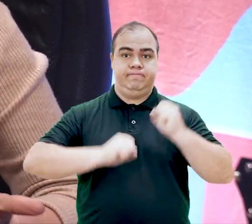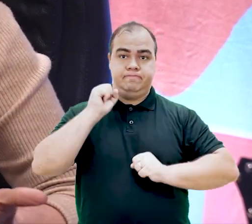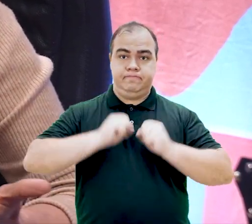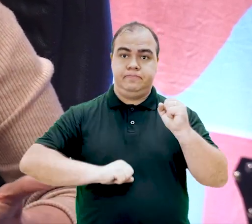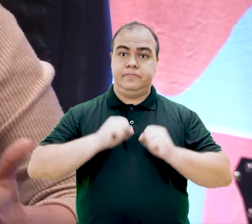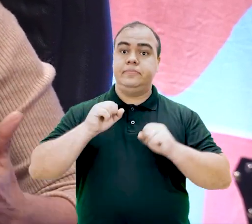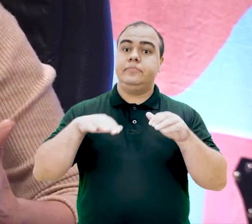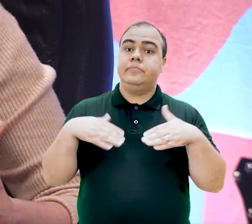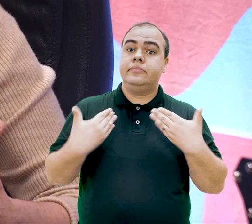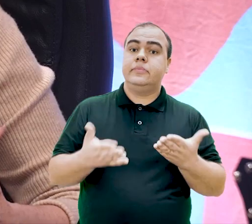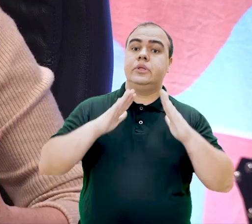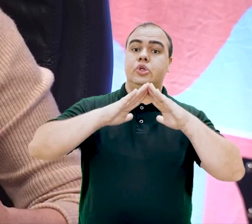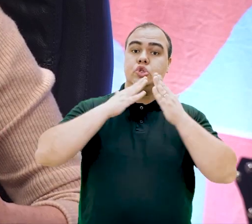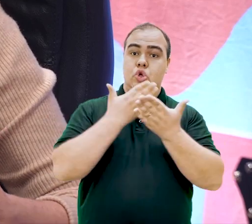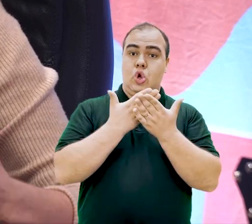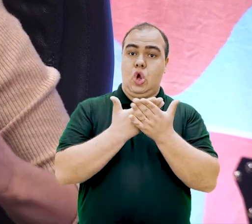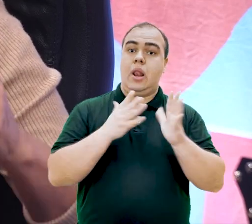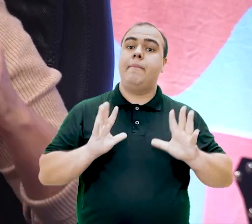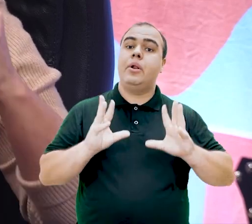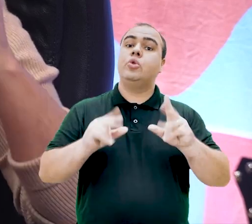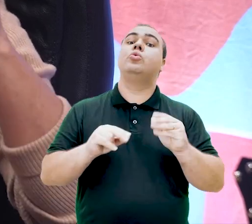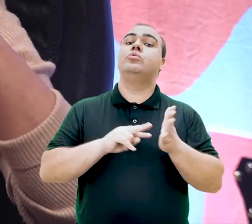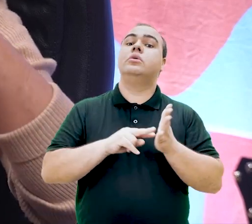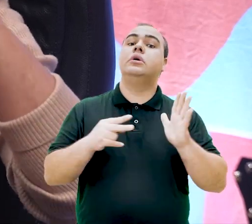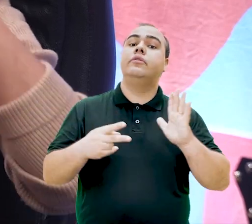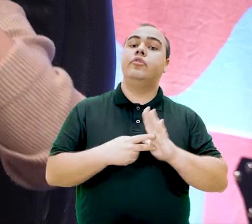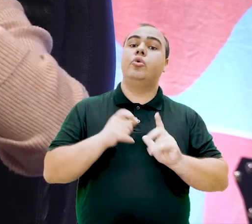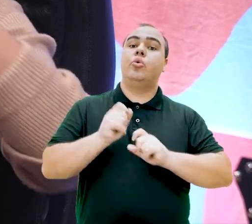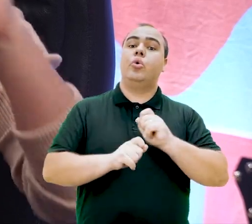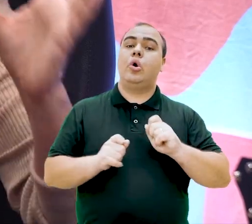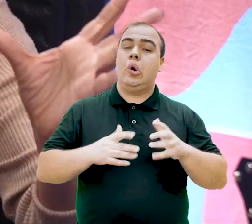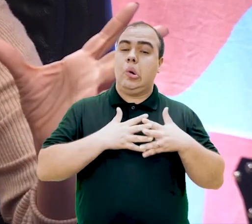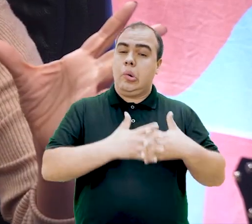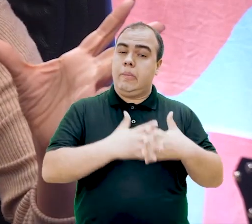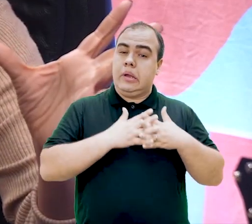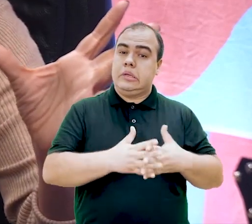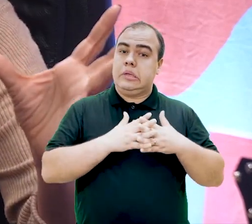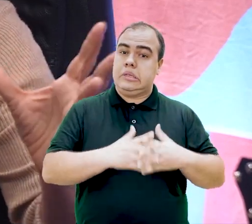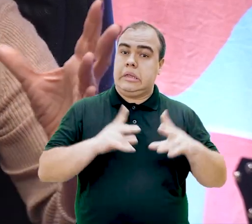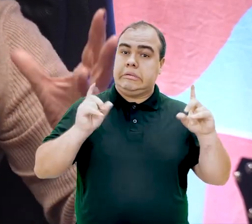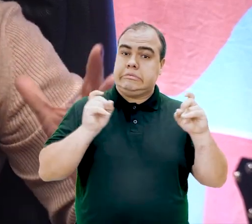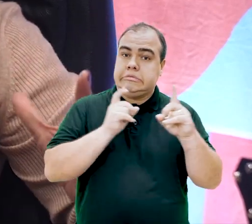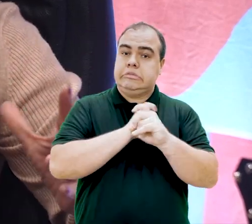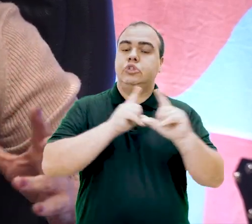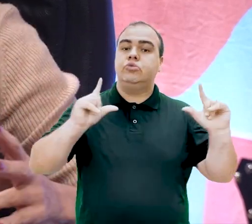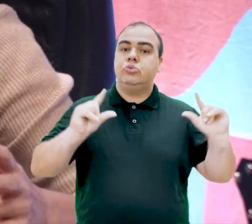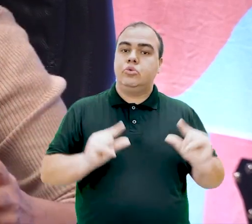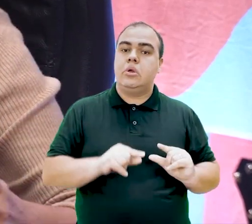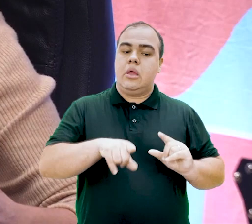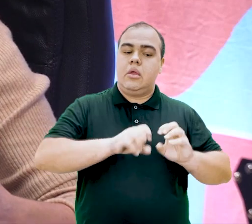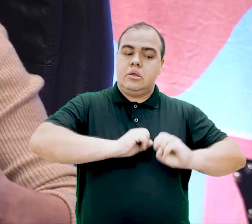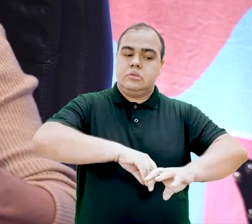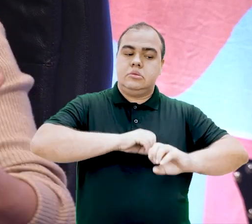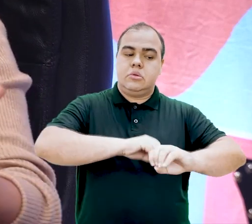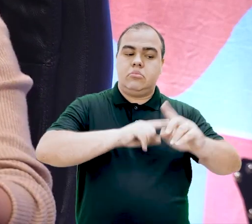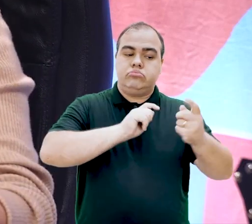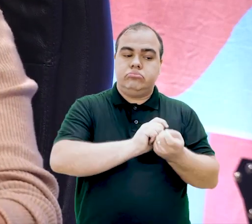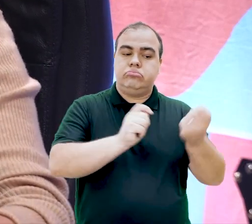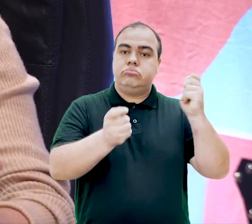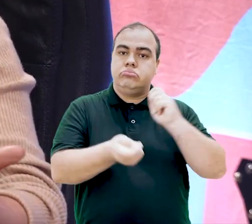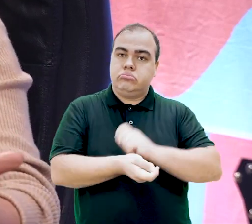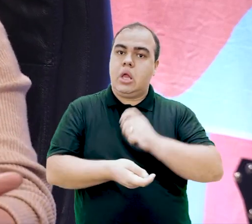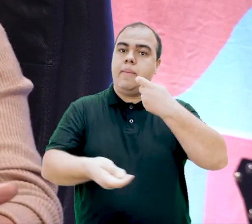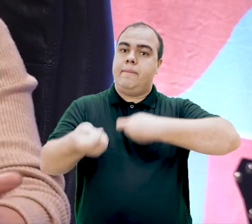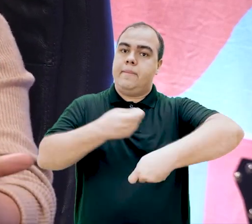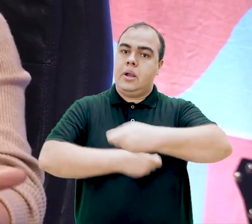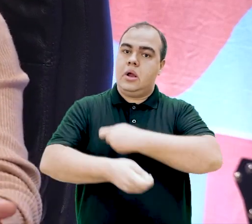então escola para todos era diminuir a complexidade e ensinar pessoas a se adaptarem a um